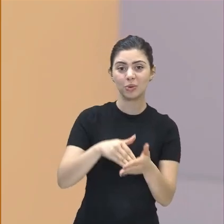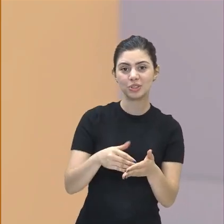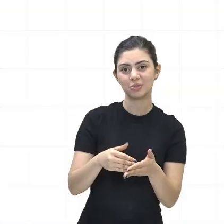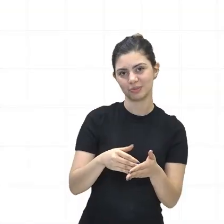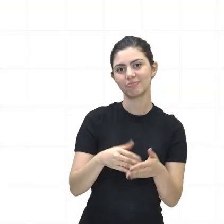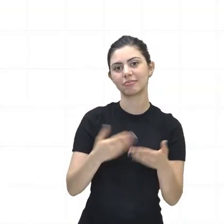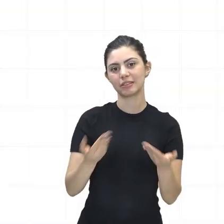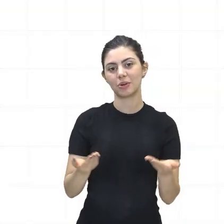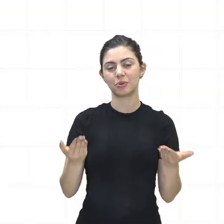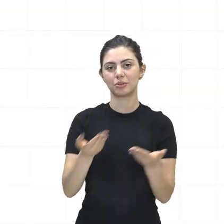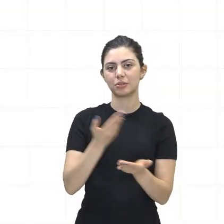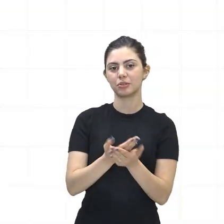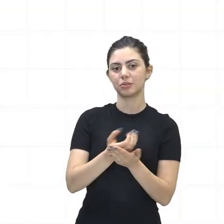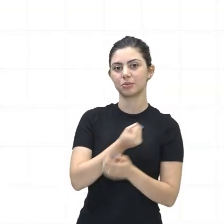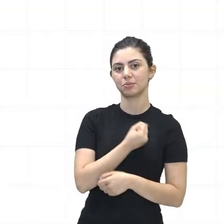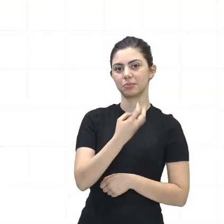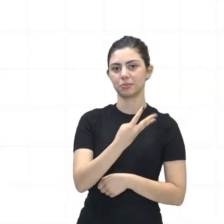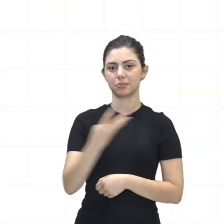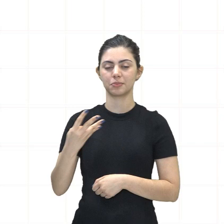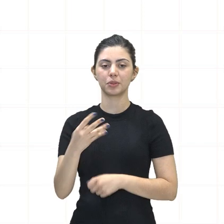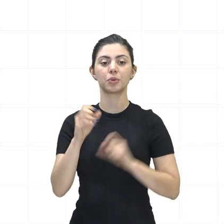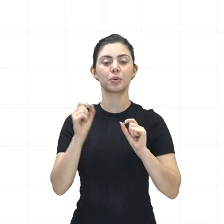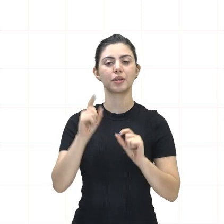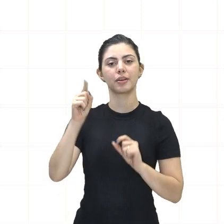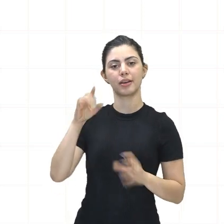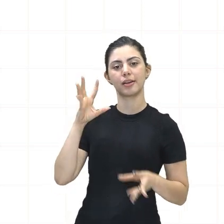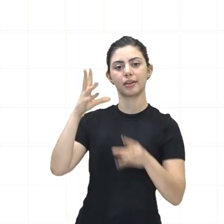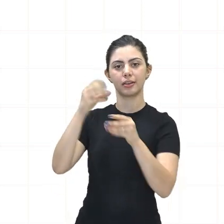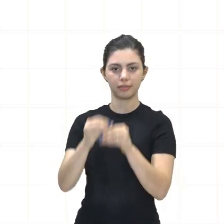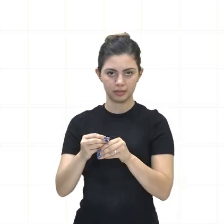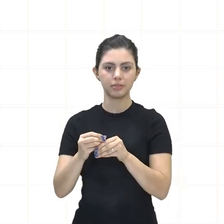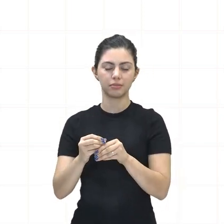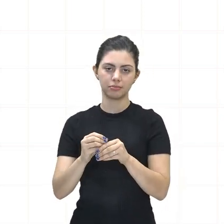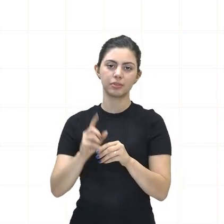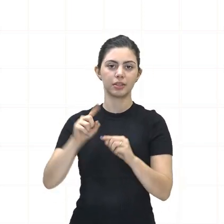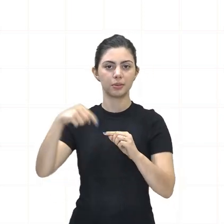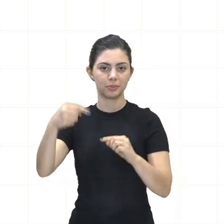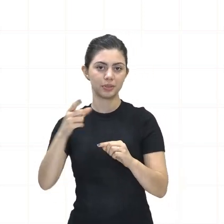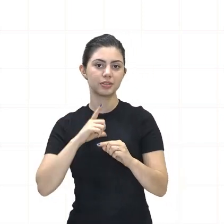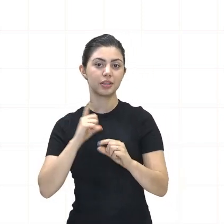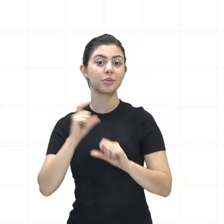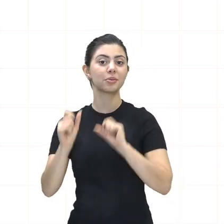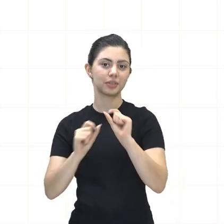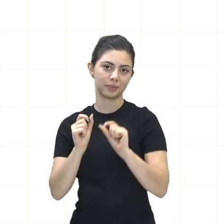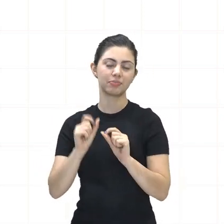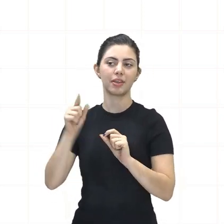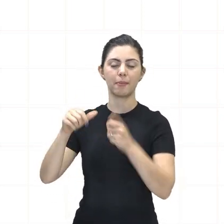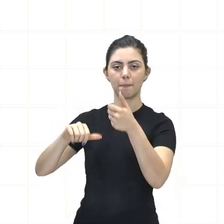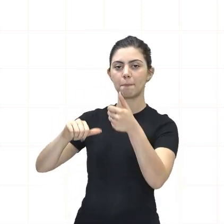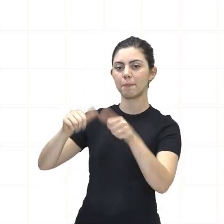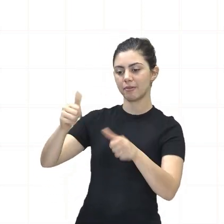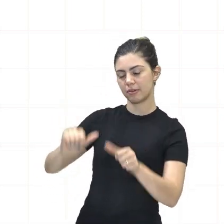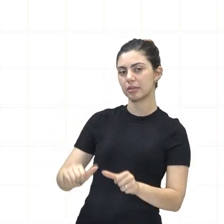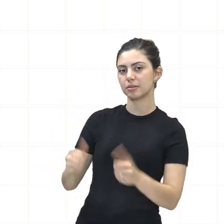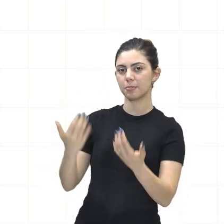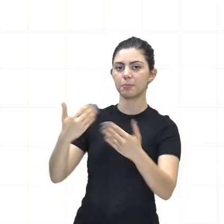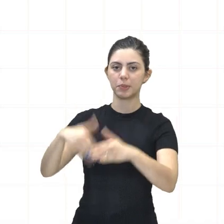número 44. Né? Nós teremos uma revisão para nós podermos fazer essa avaliação